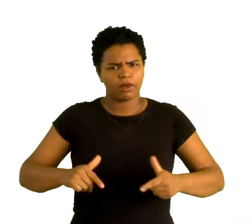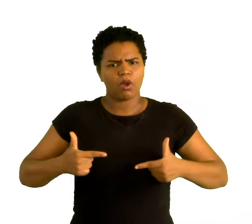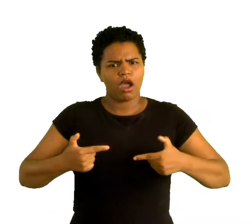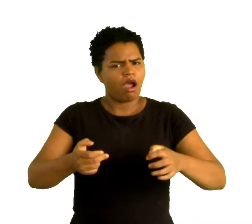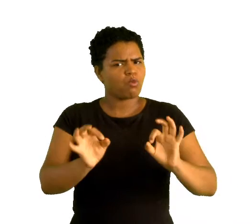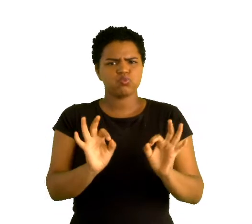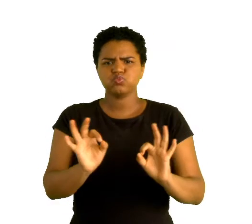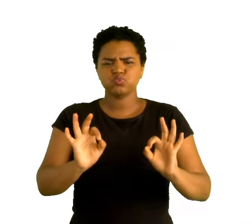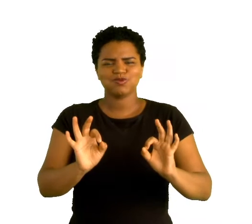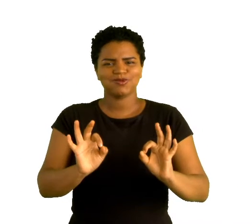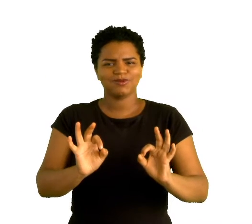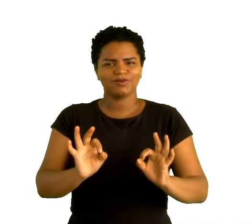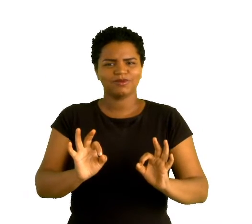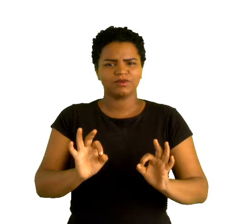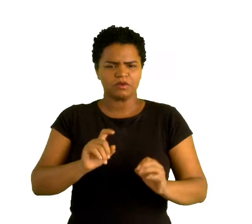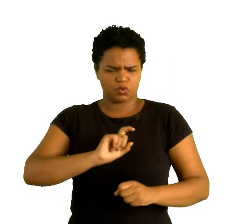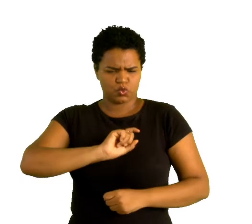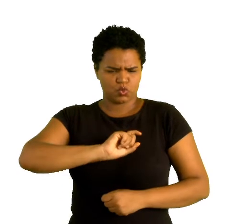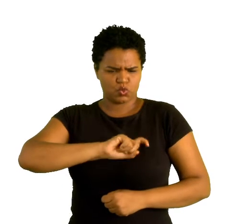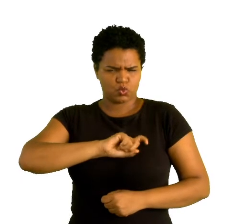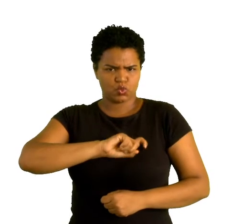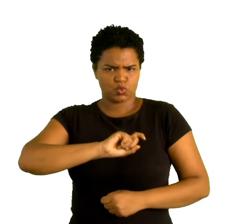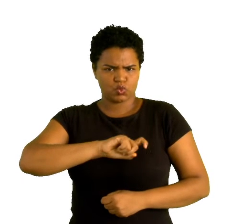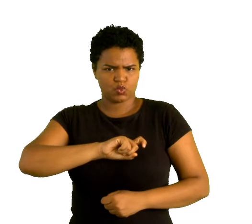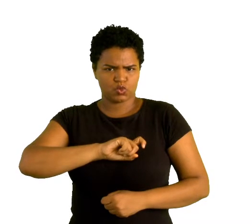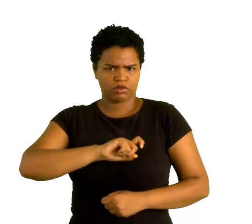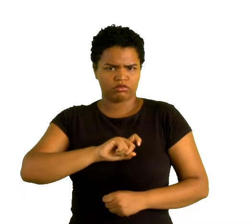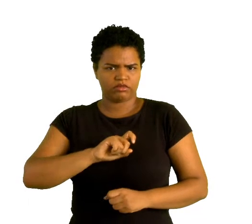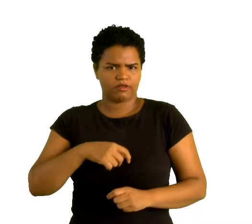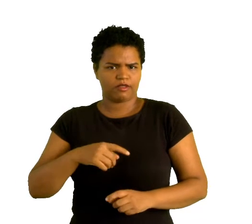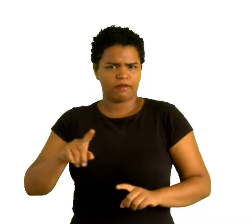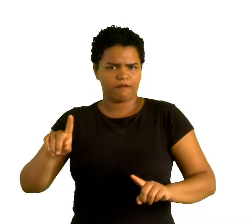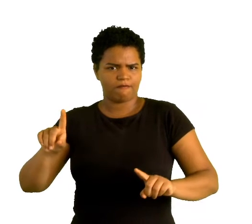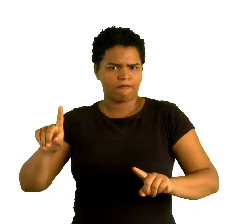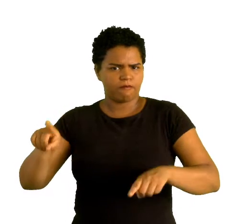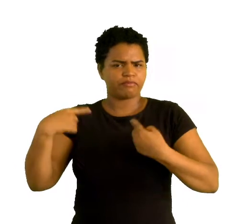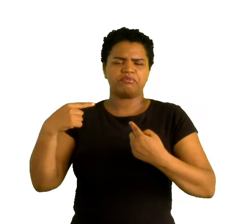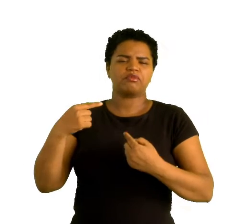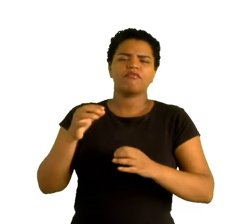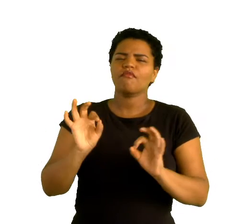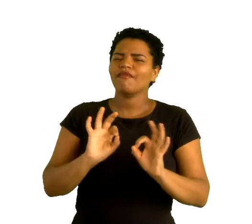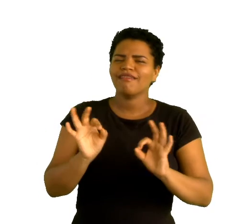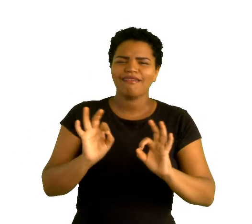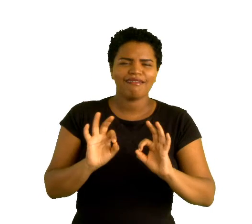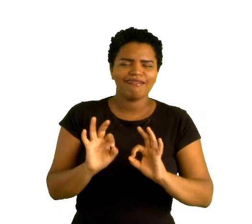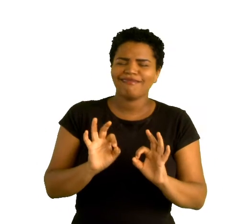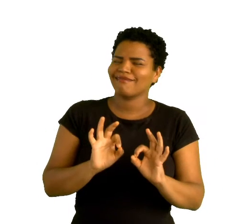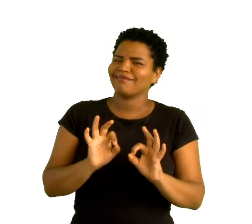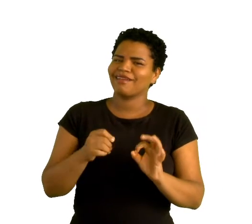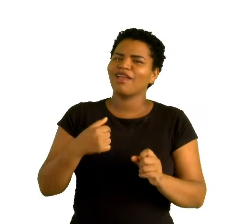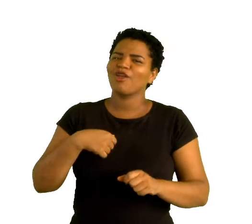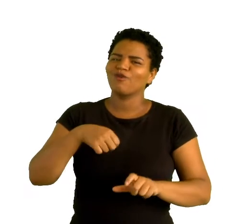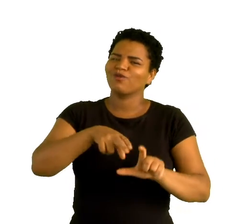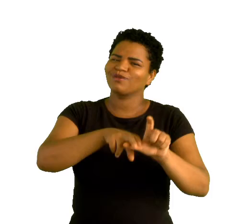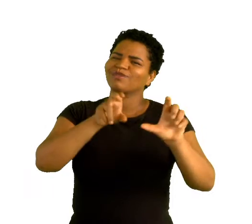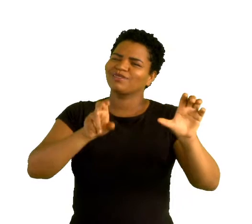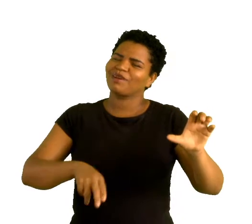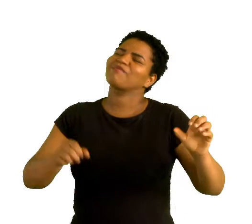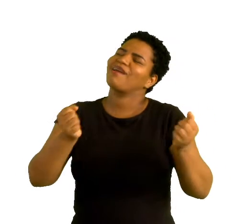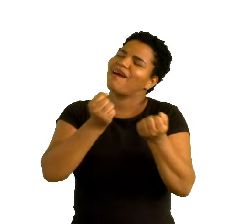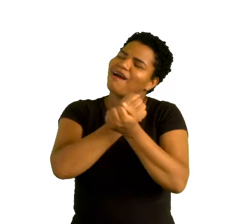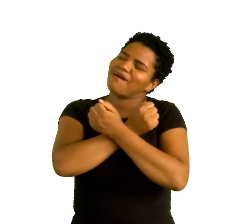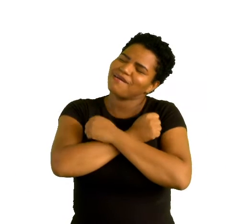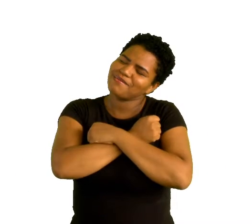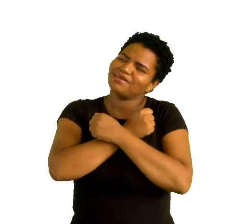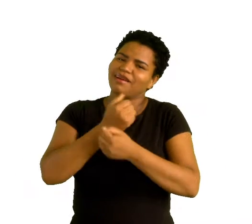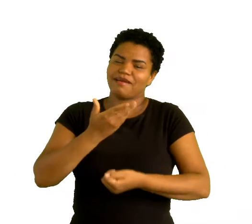guerras, crueldades e sem traições. Vou já descer para abraçar a